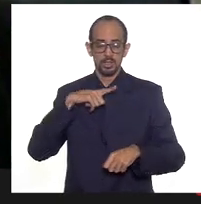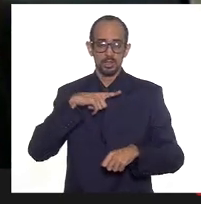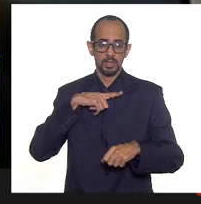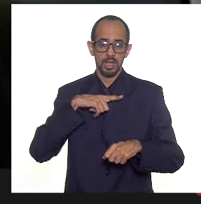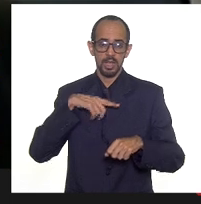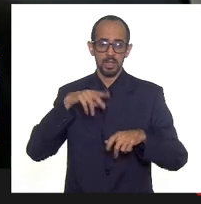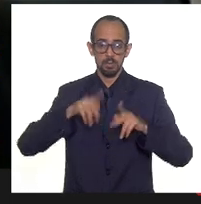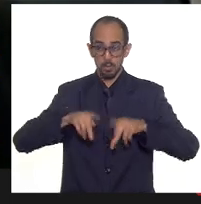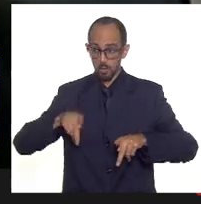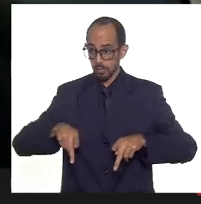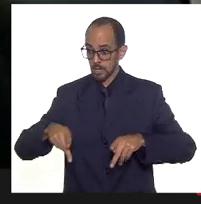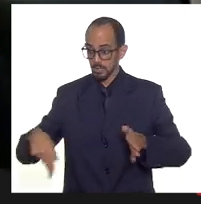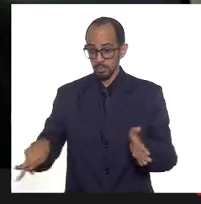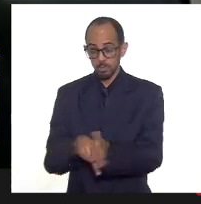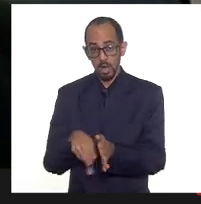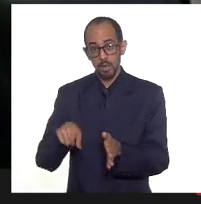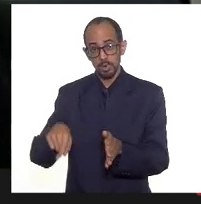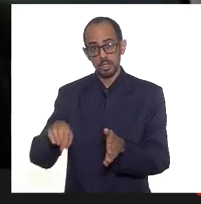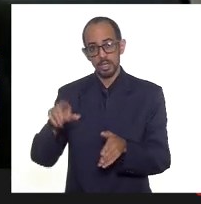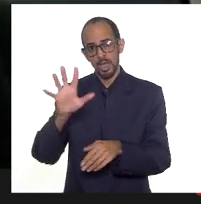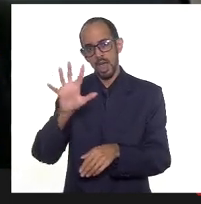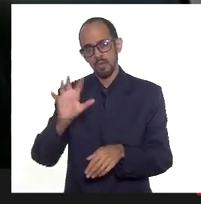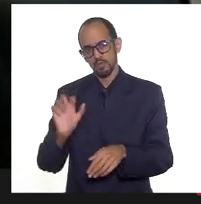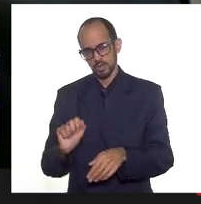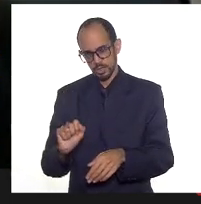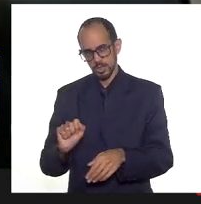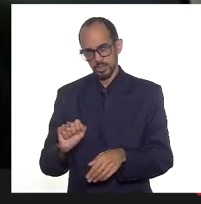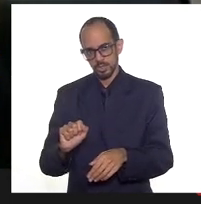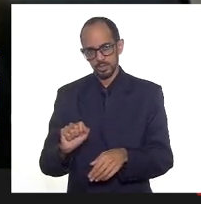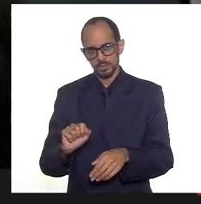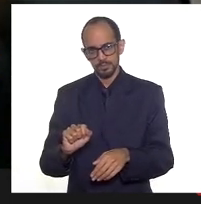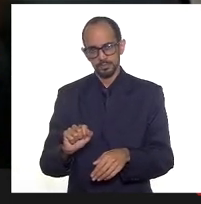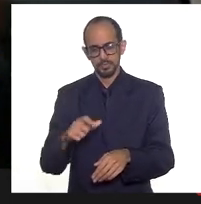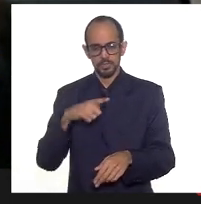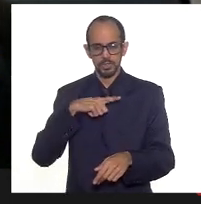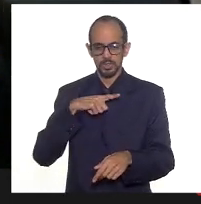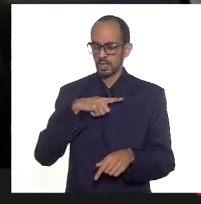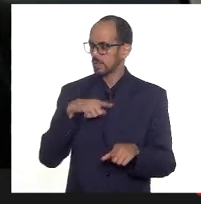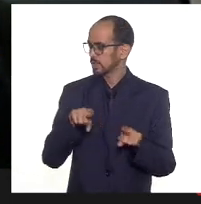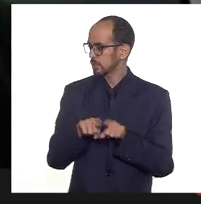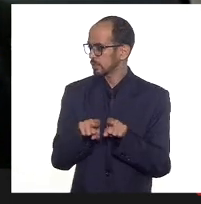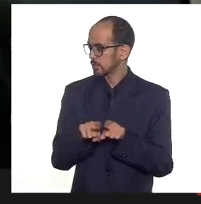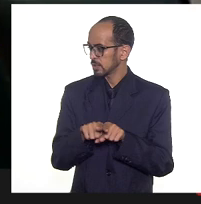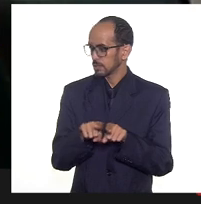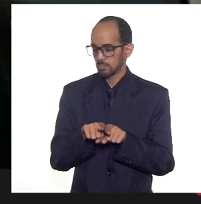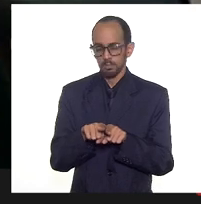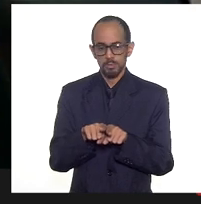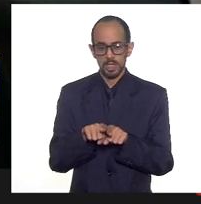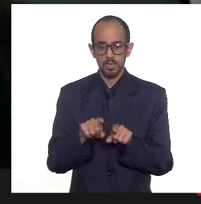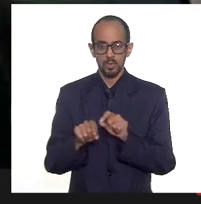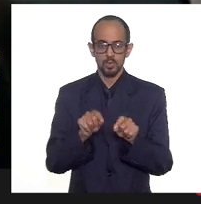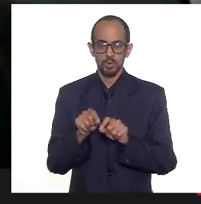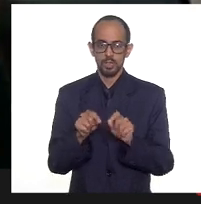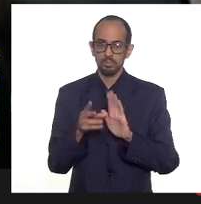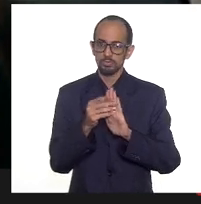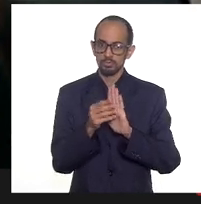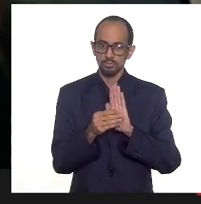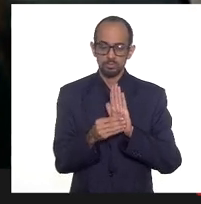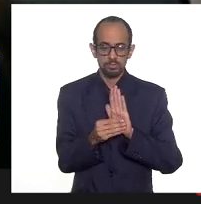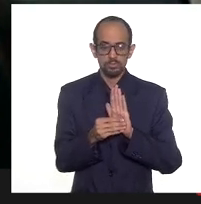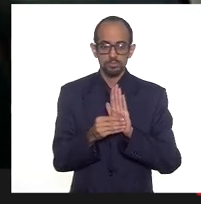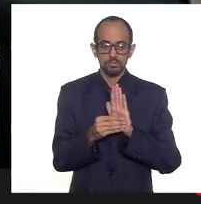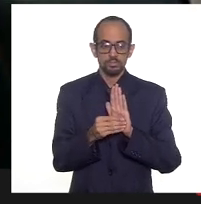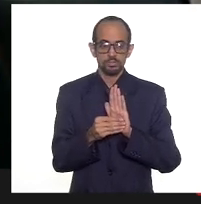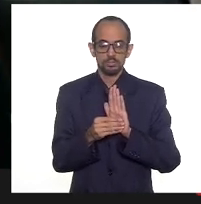que são aqueles de matriz africana, onde há o maior número de registros que são